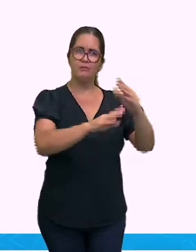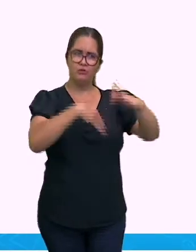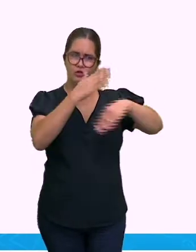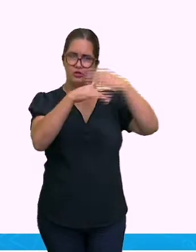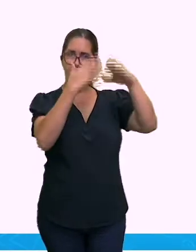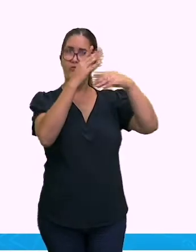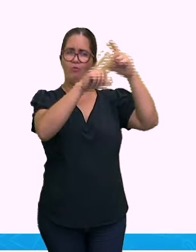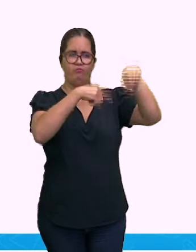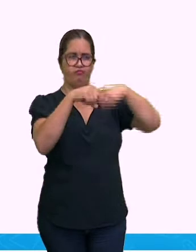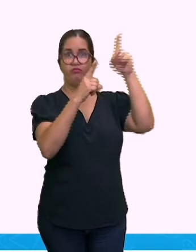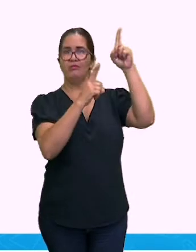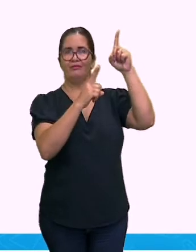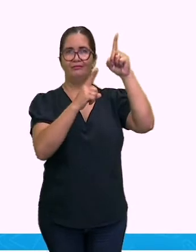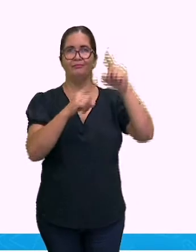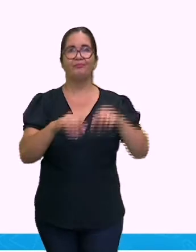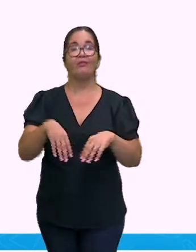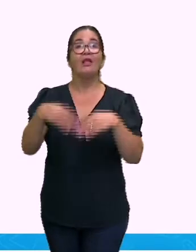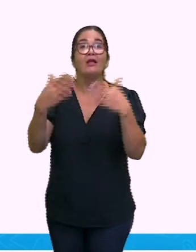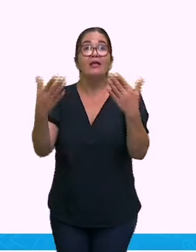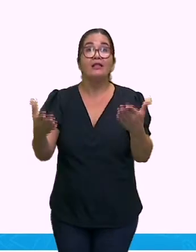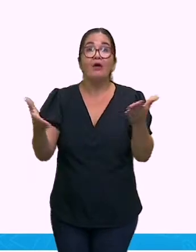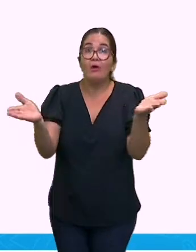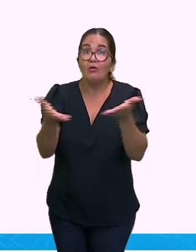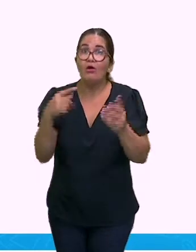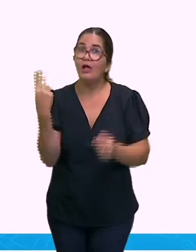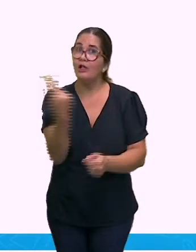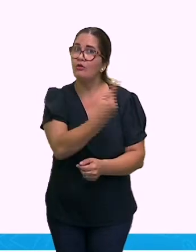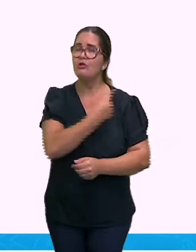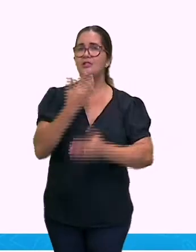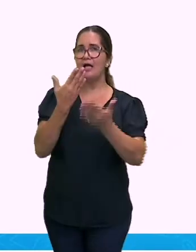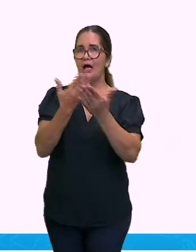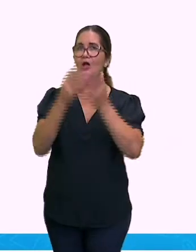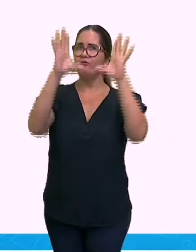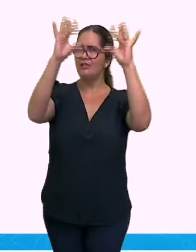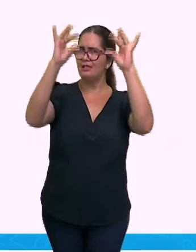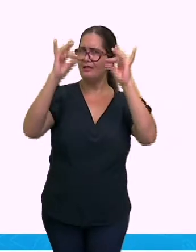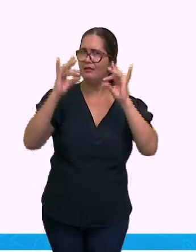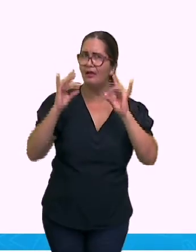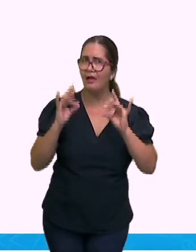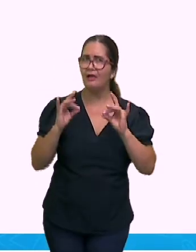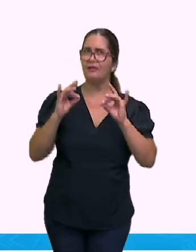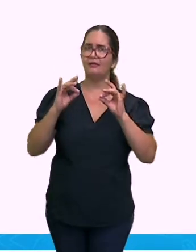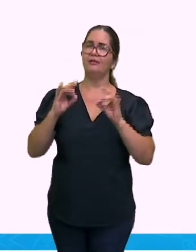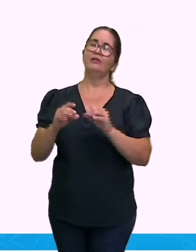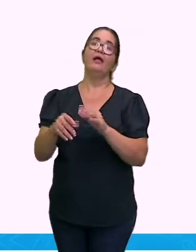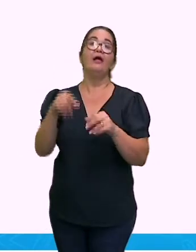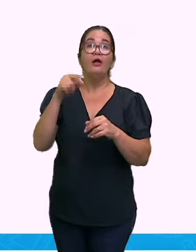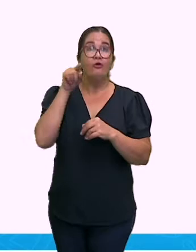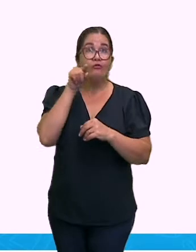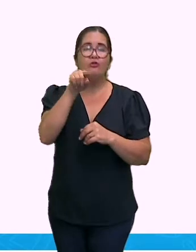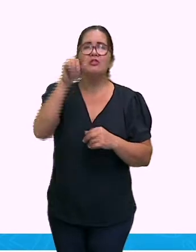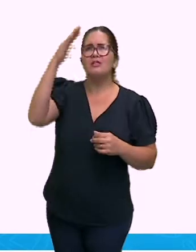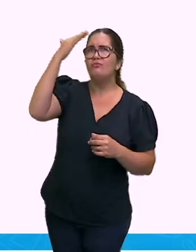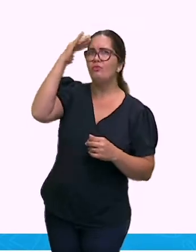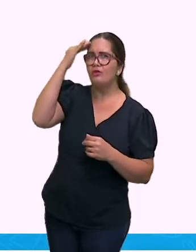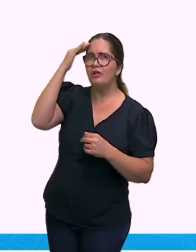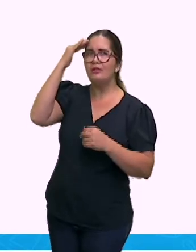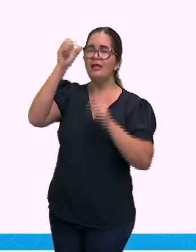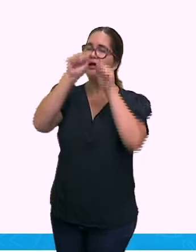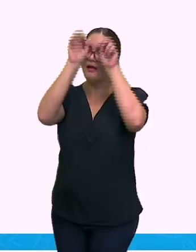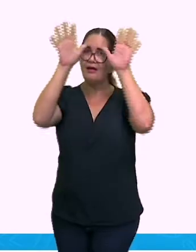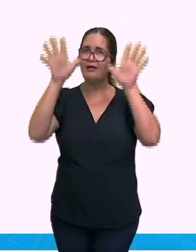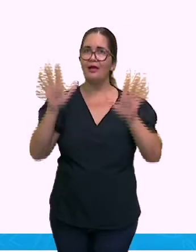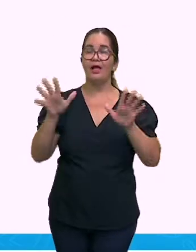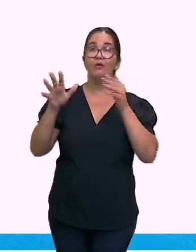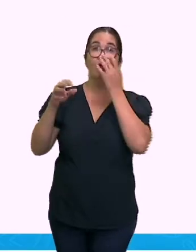pois teremos uma aula específica para a matéria. Mas vocês vão entender um pouquinho para dar continuidade